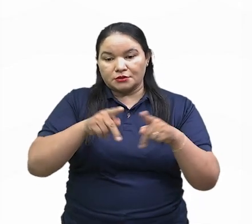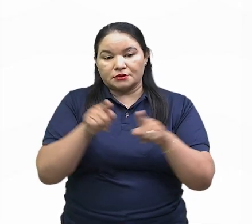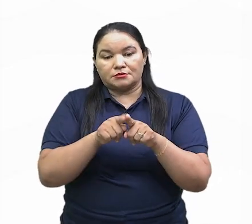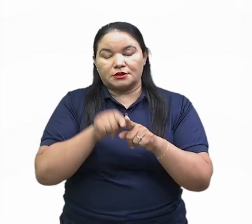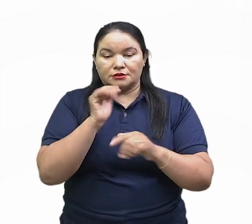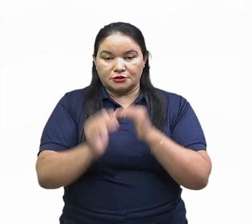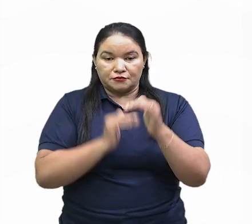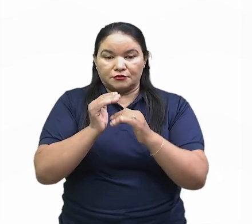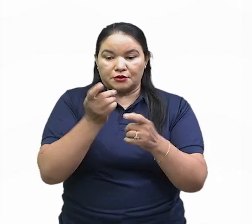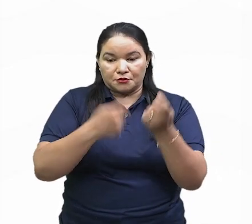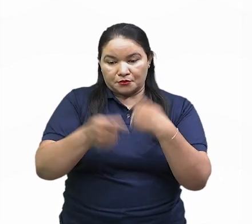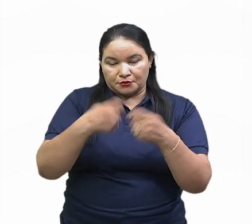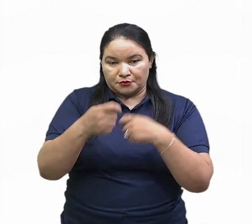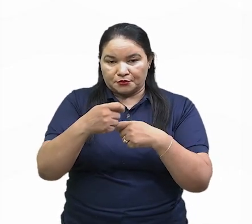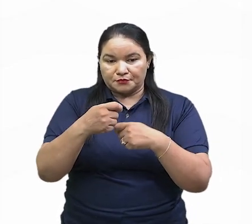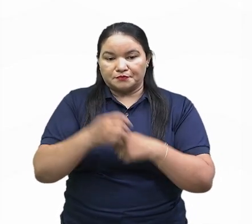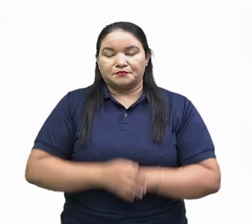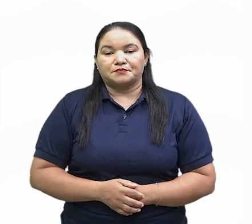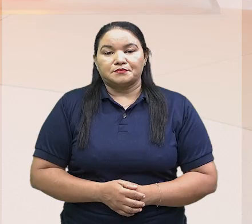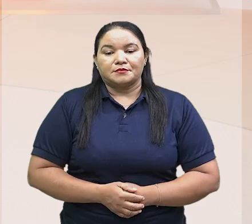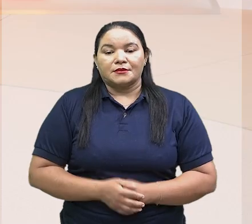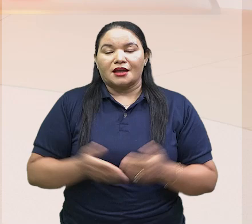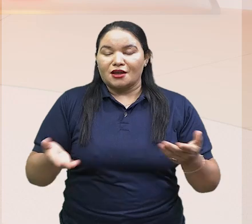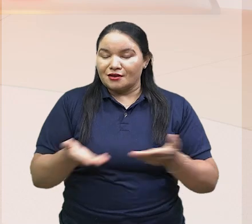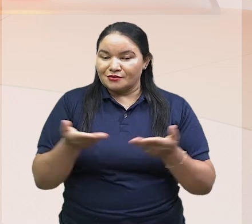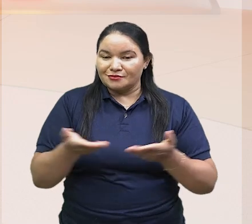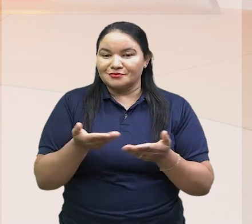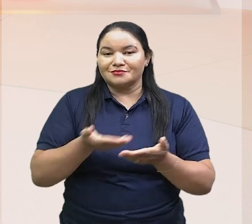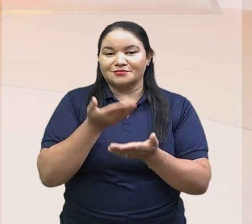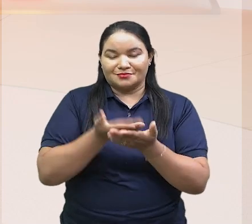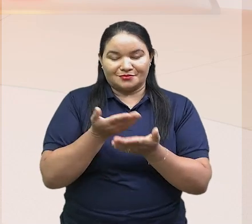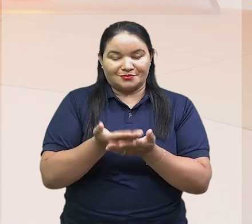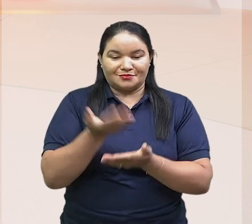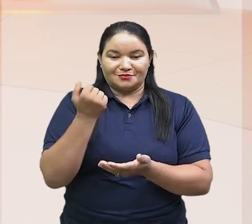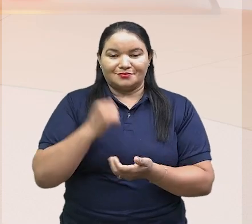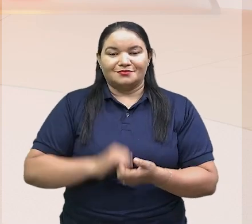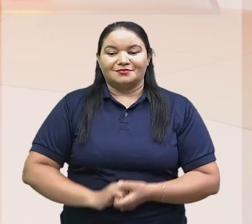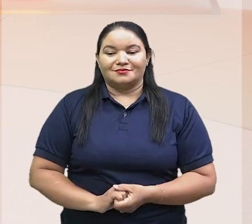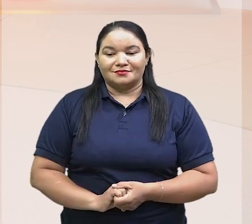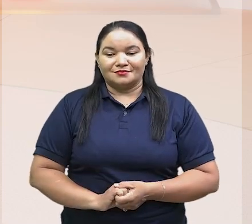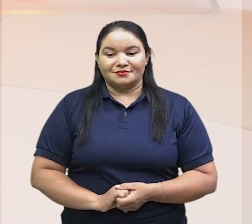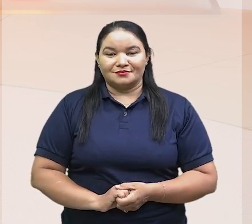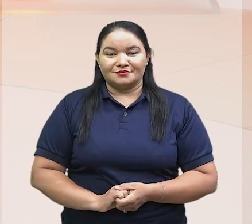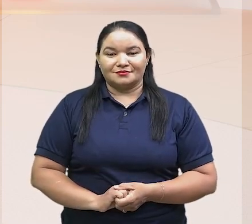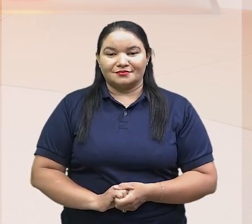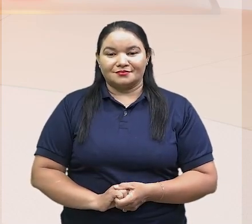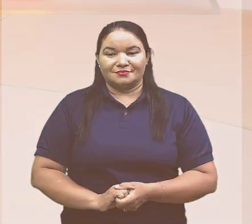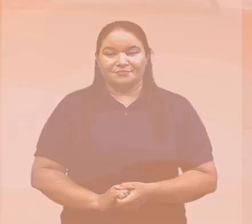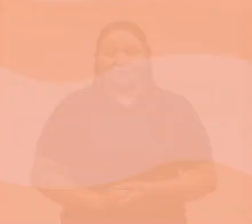e desenvolvimento econômico. Então, vamos agora para o momento da nossa aula.